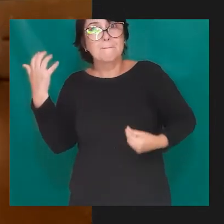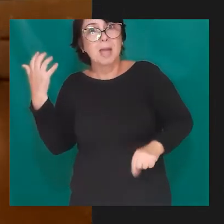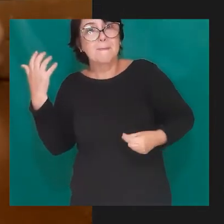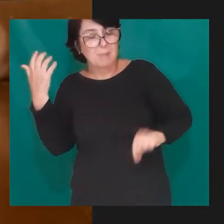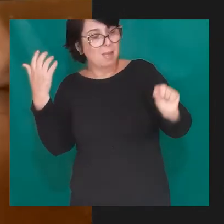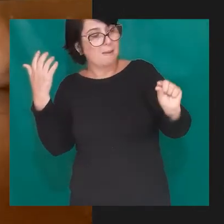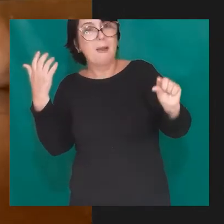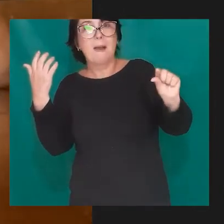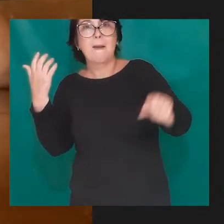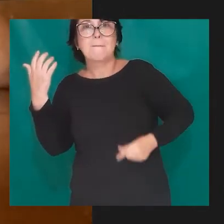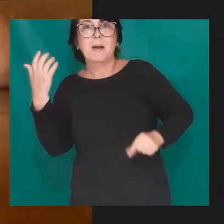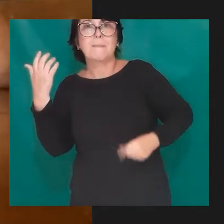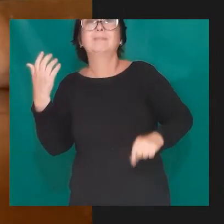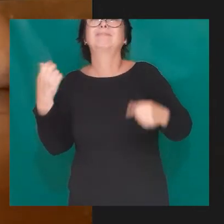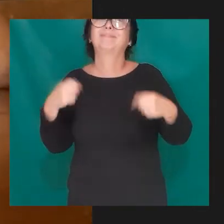difícil, para nós ainda é.